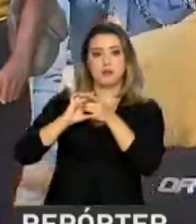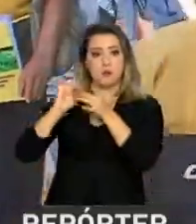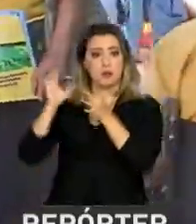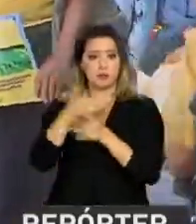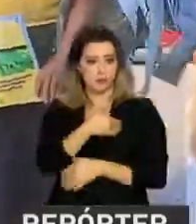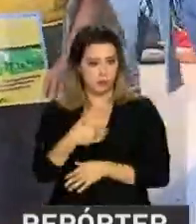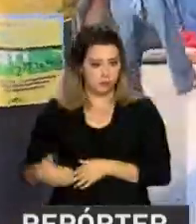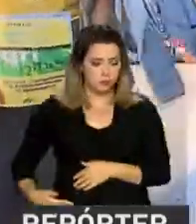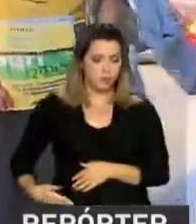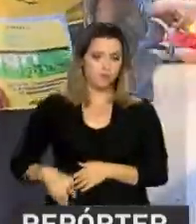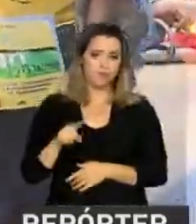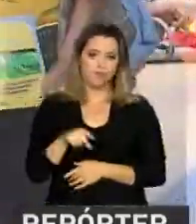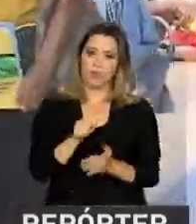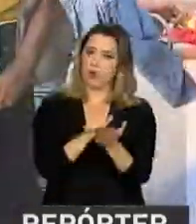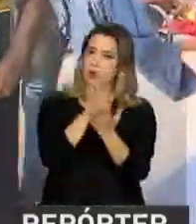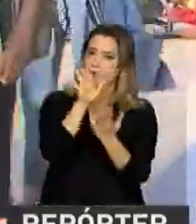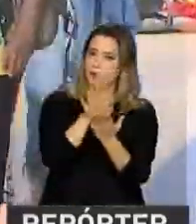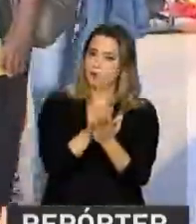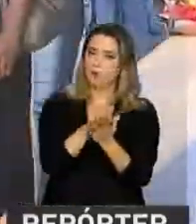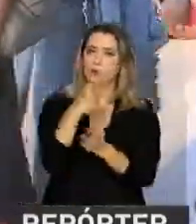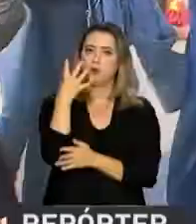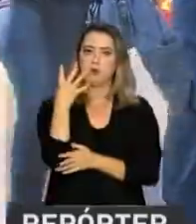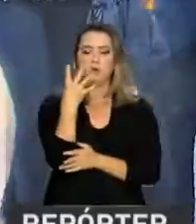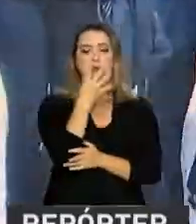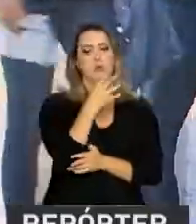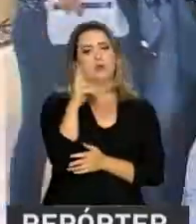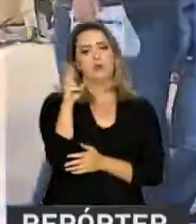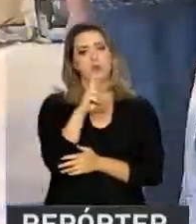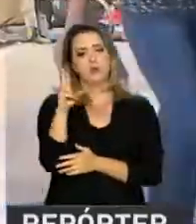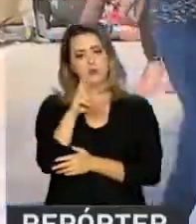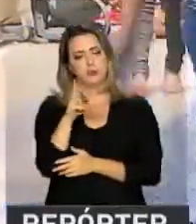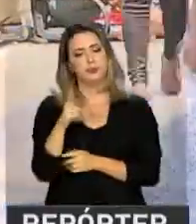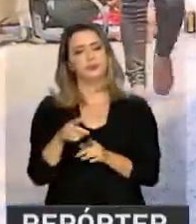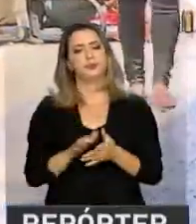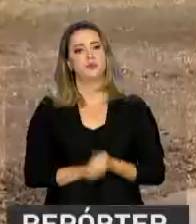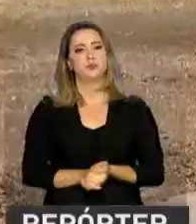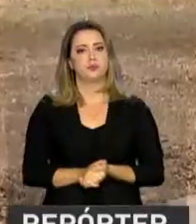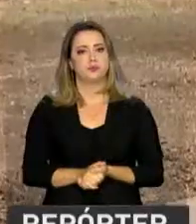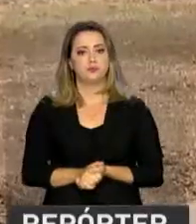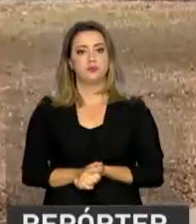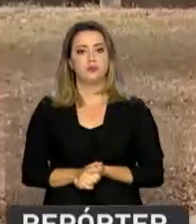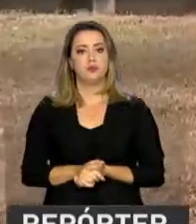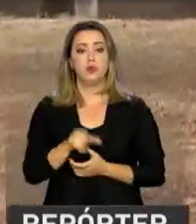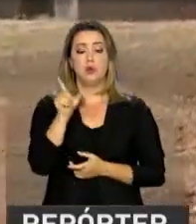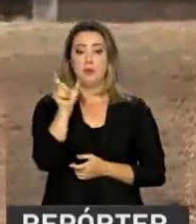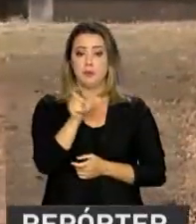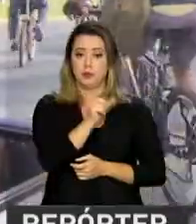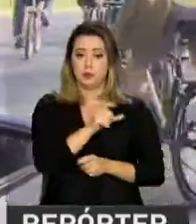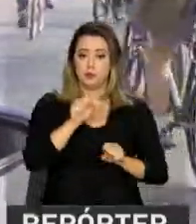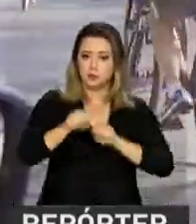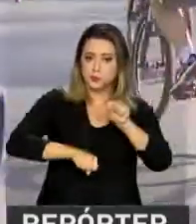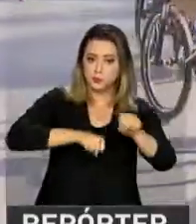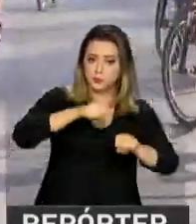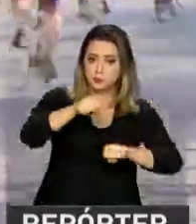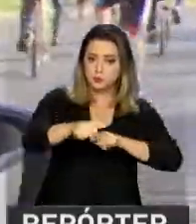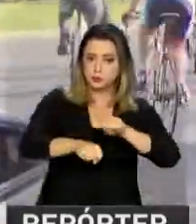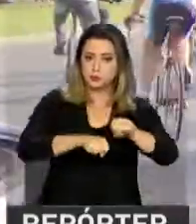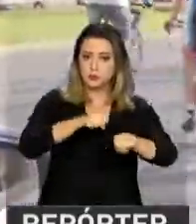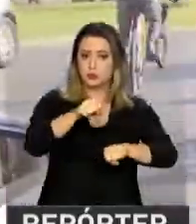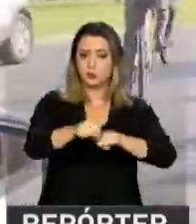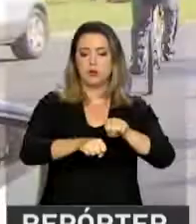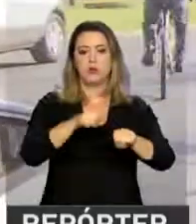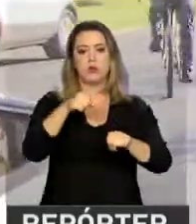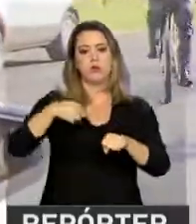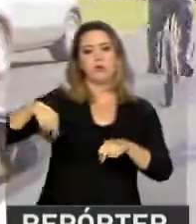a multa para o desrespeito às regras será de 44 reais e dezenove centavos para os ciclistas algumas das infrações são